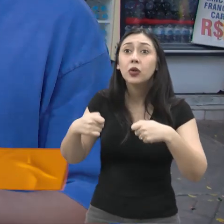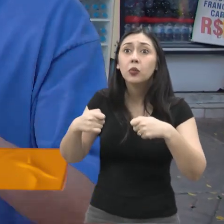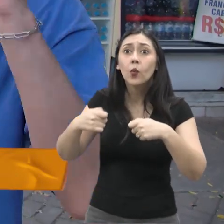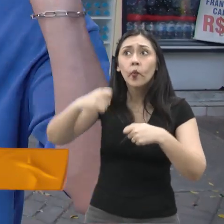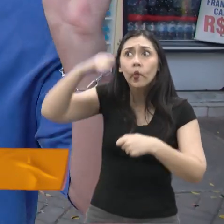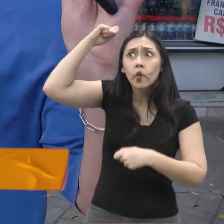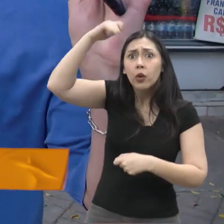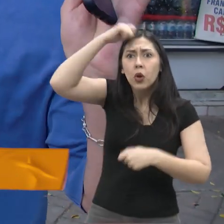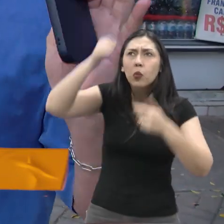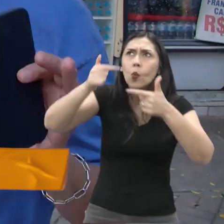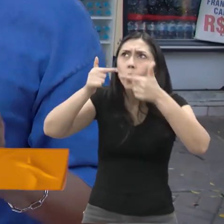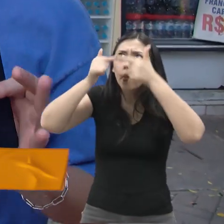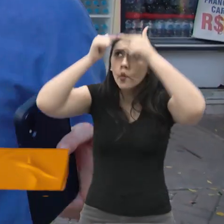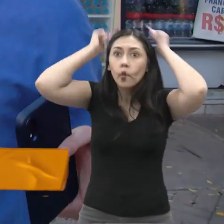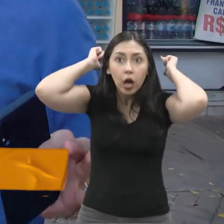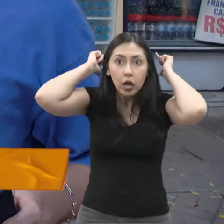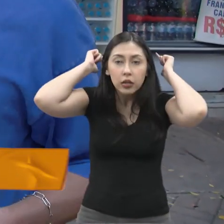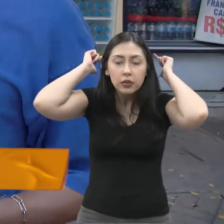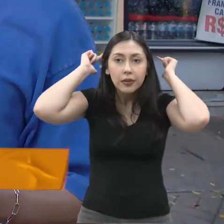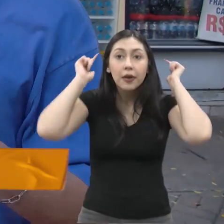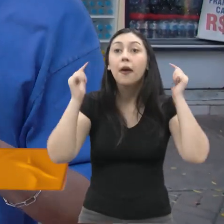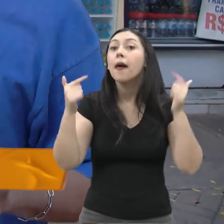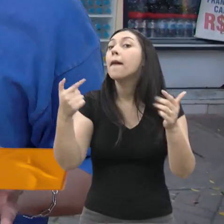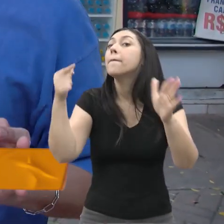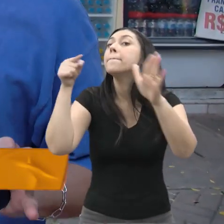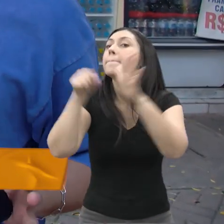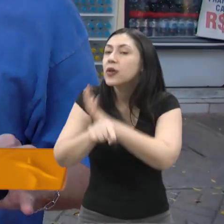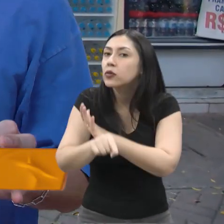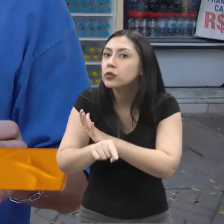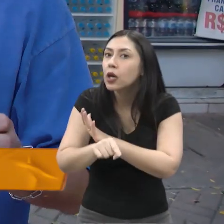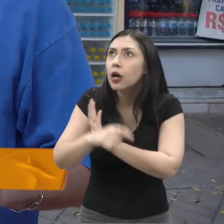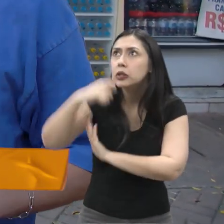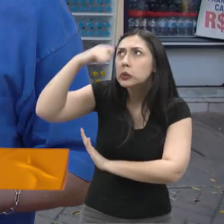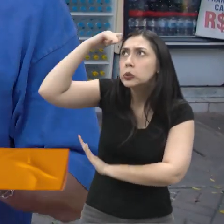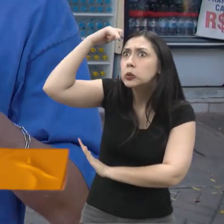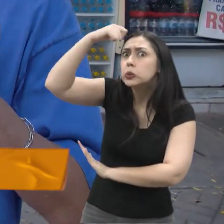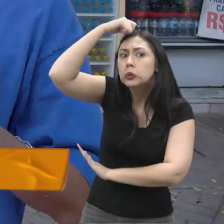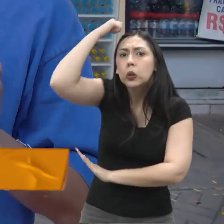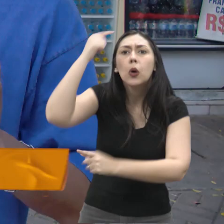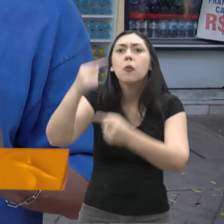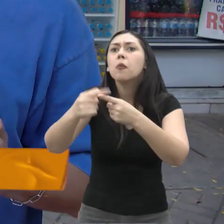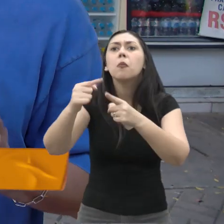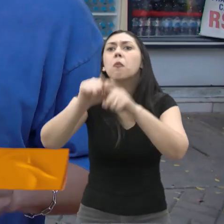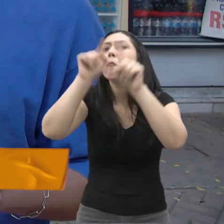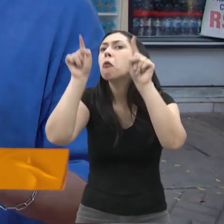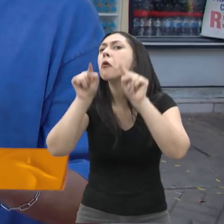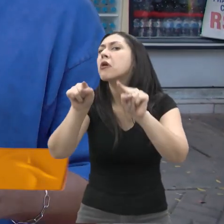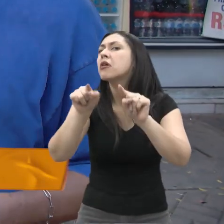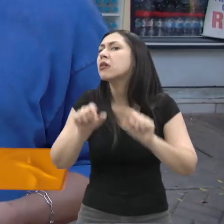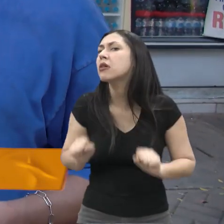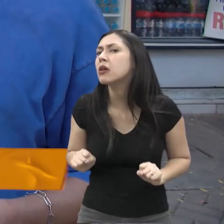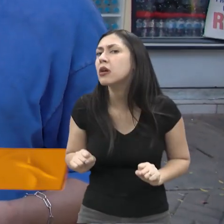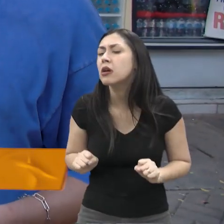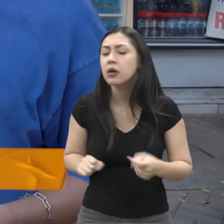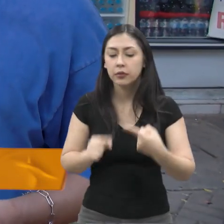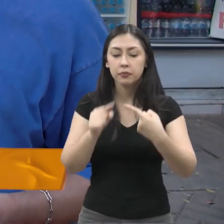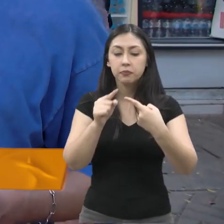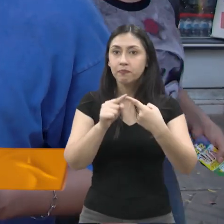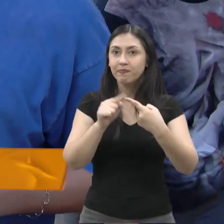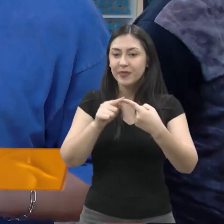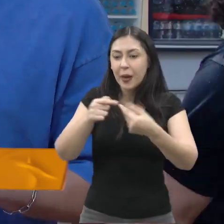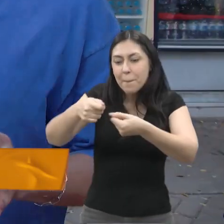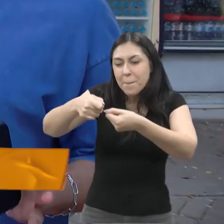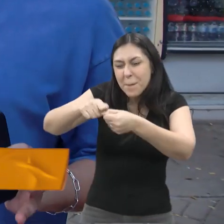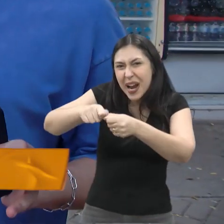cabeça, carecou, coringou. Quero saber o seguinte do senhor. Ela raspou a cabeça por que motivo? Por